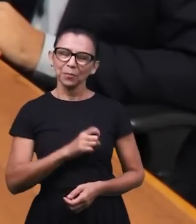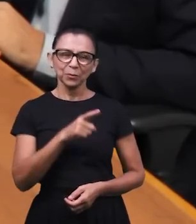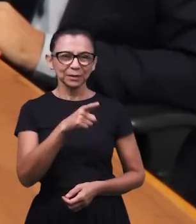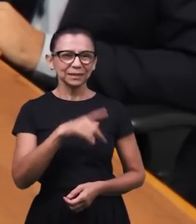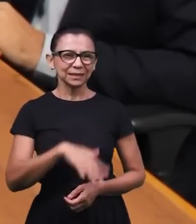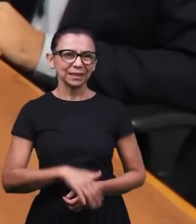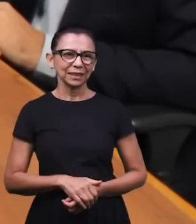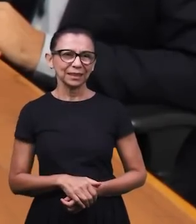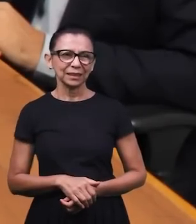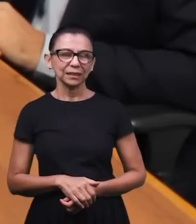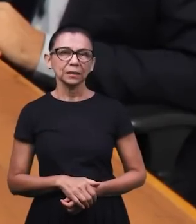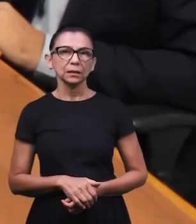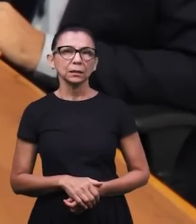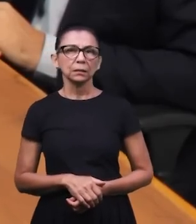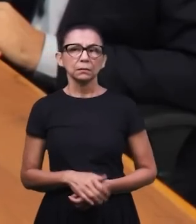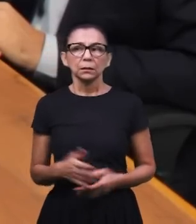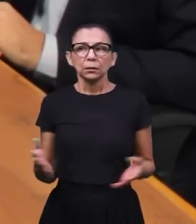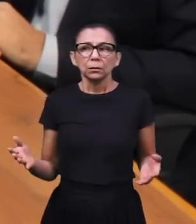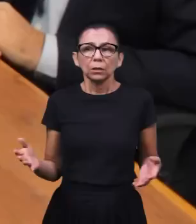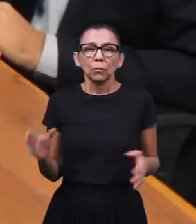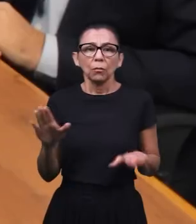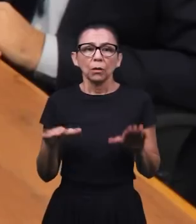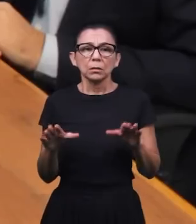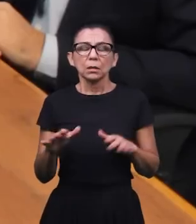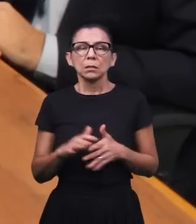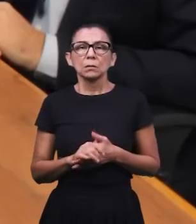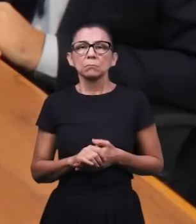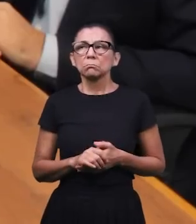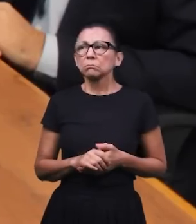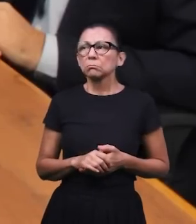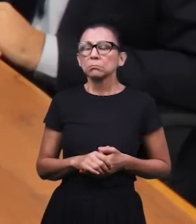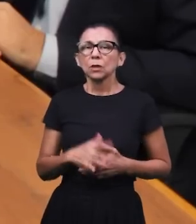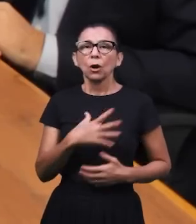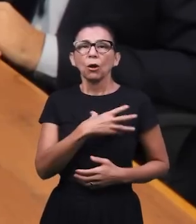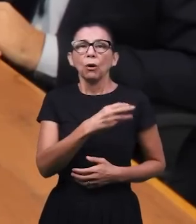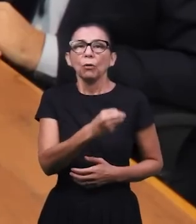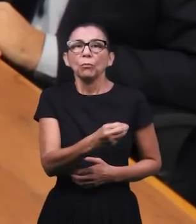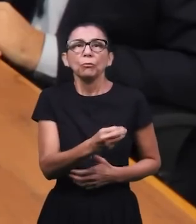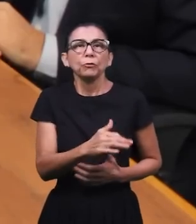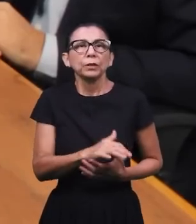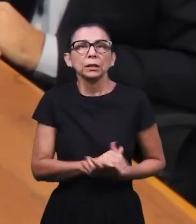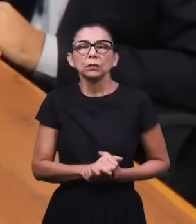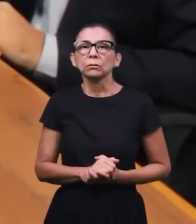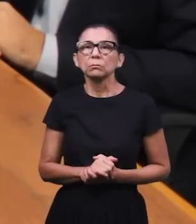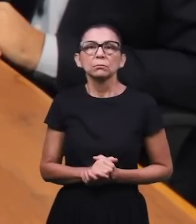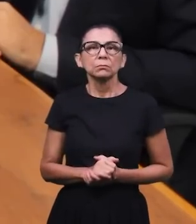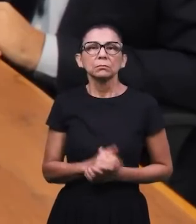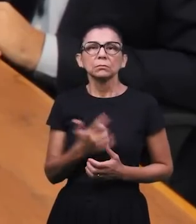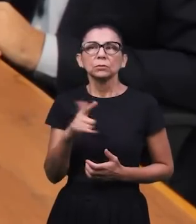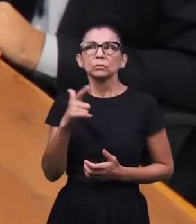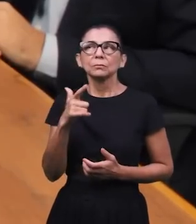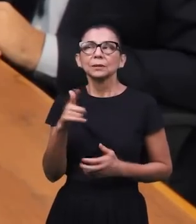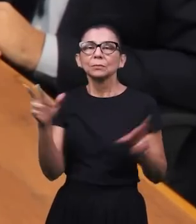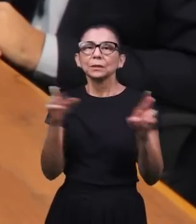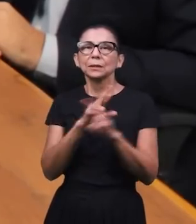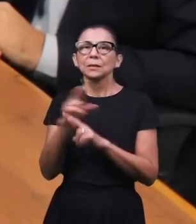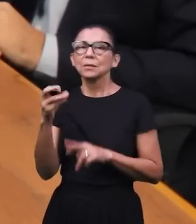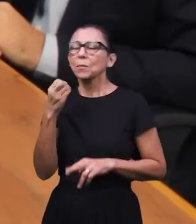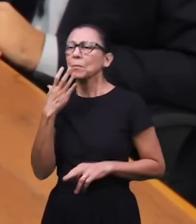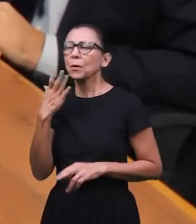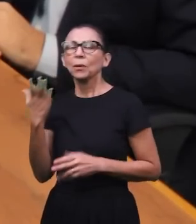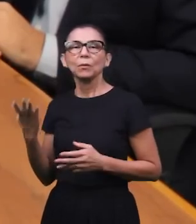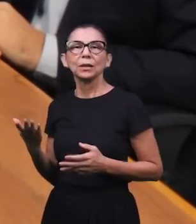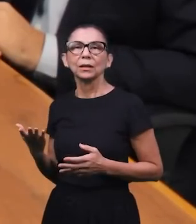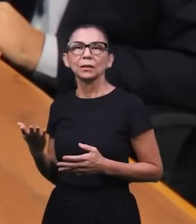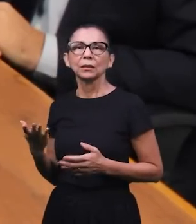a abertura para falar nada, ele só tem que ouvir. Então, às vezes, o pai tem que perguntar, instigar o filho responder